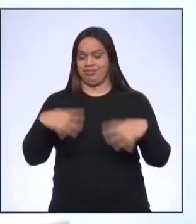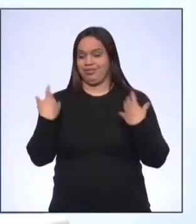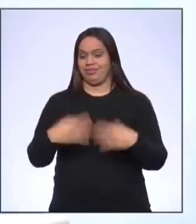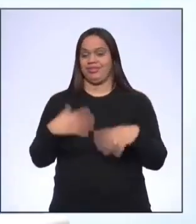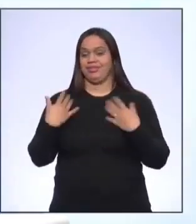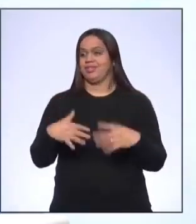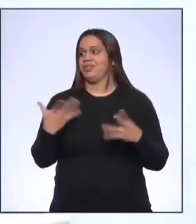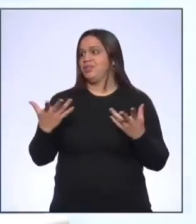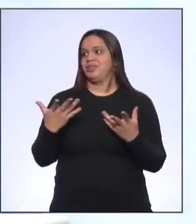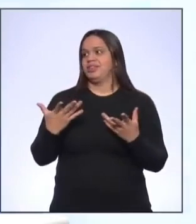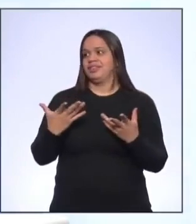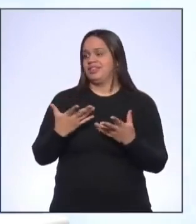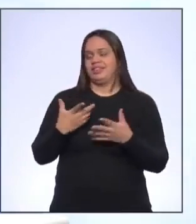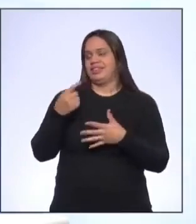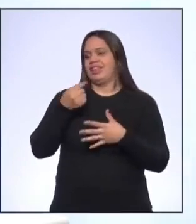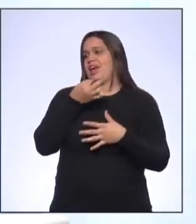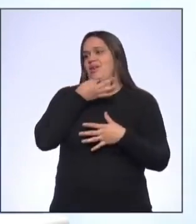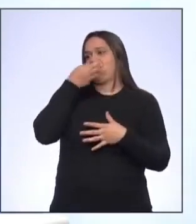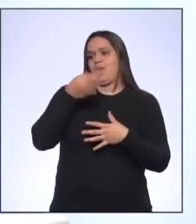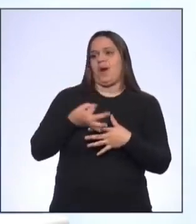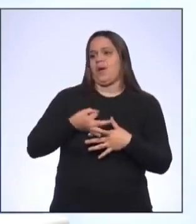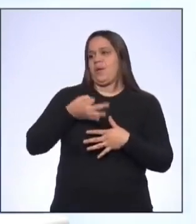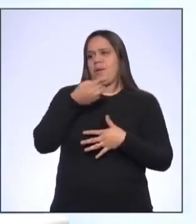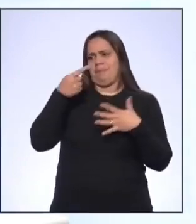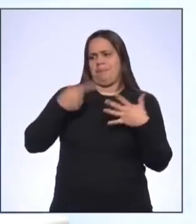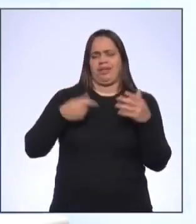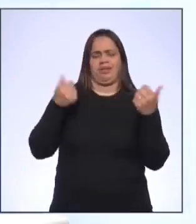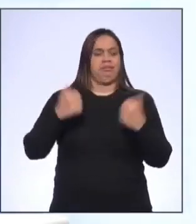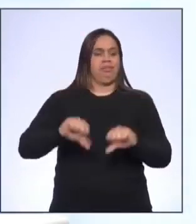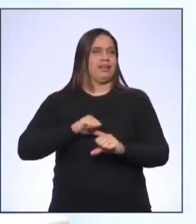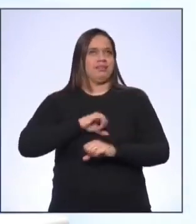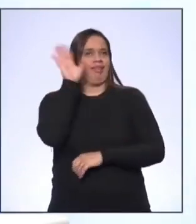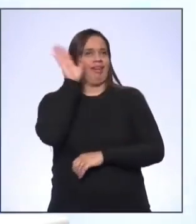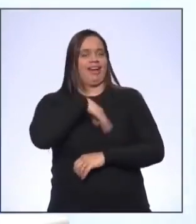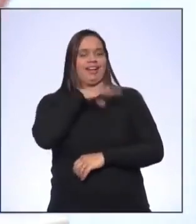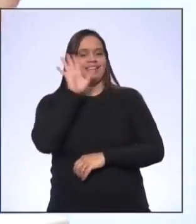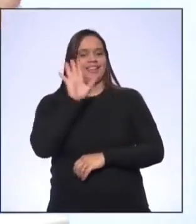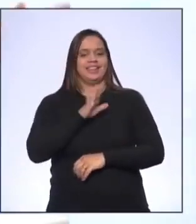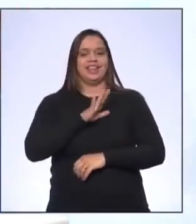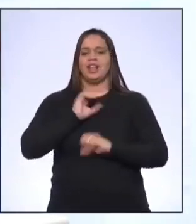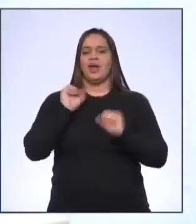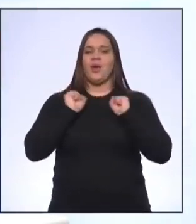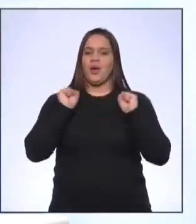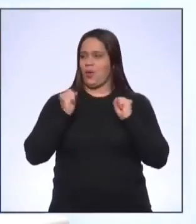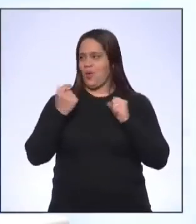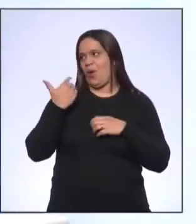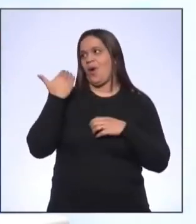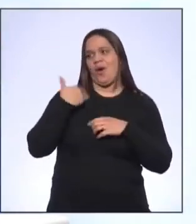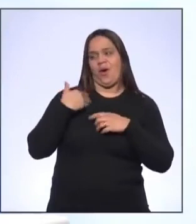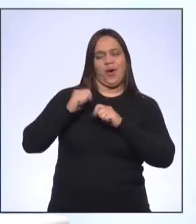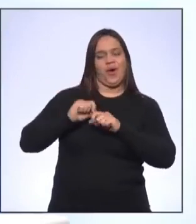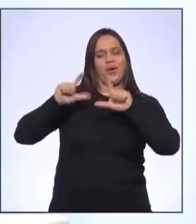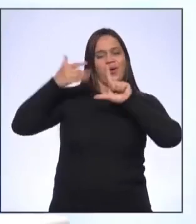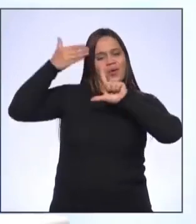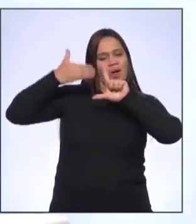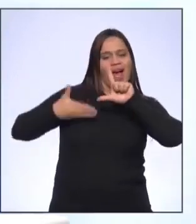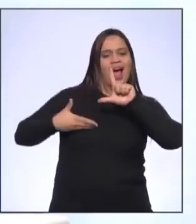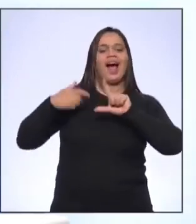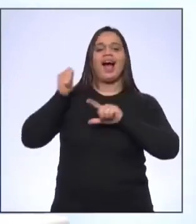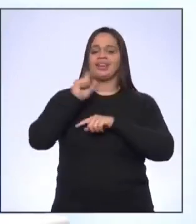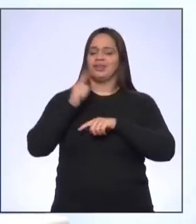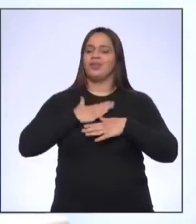Nossa, horroroso. Desculpa. Então, gente, olha só. Mas só um exemplo. É um exemplo. Eu adoro esse fundo. Eu gosto de azul, adoro azul. Azul vai ser legal,